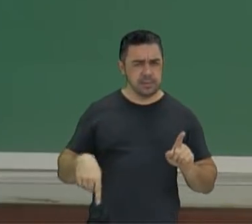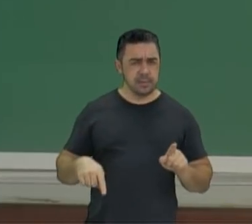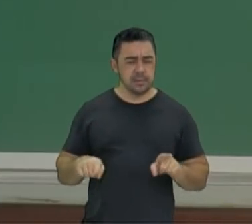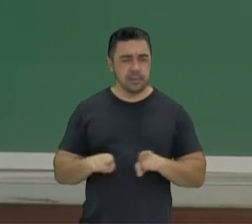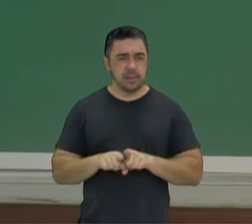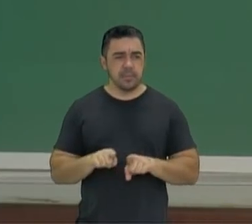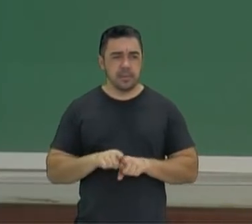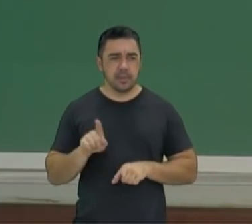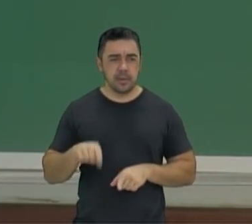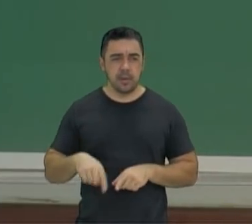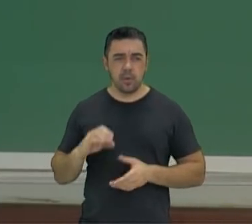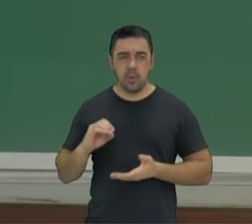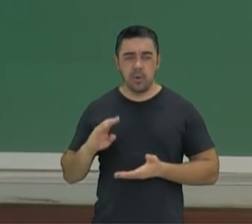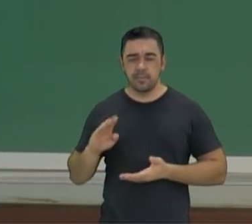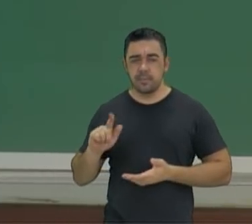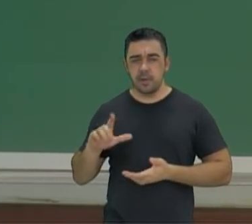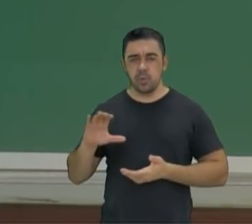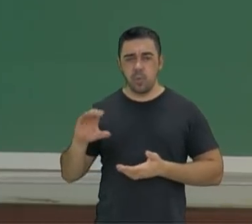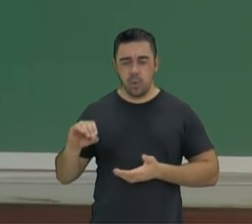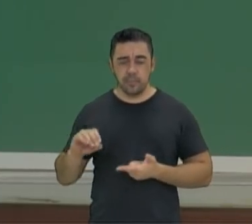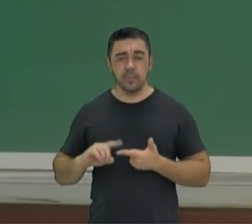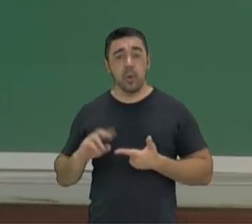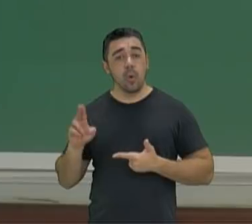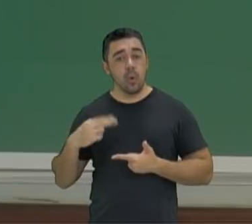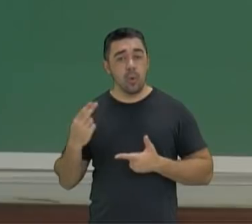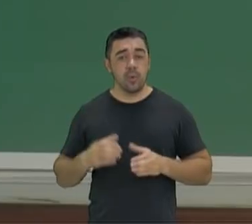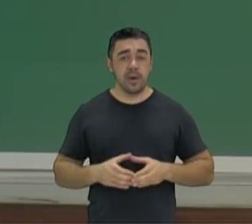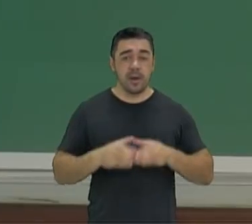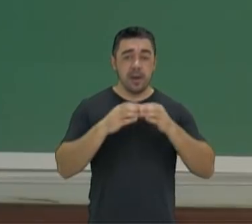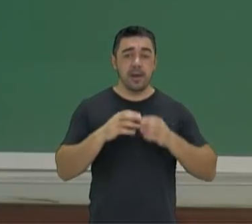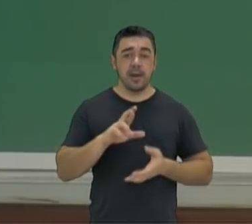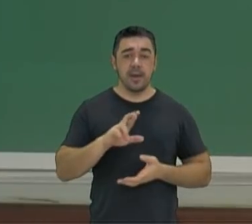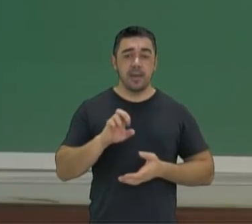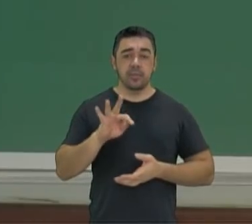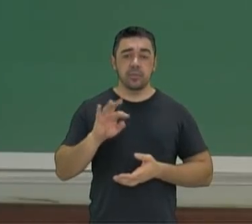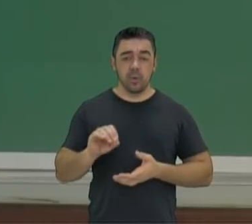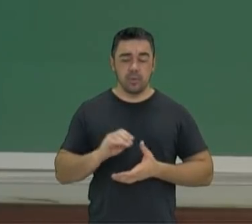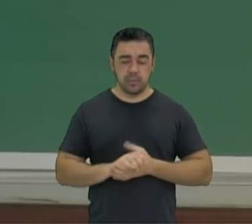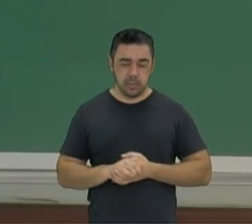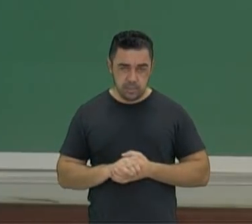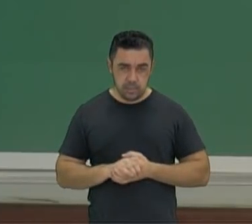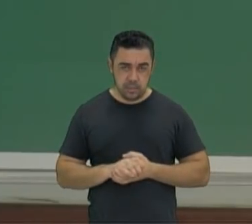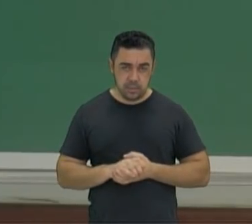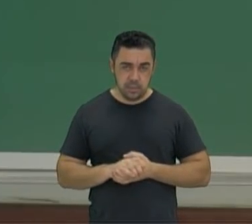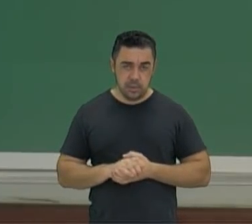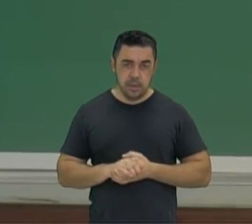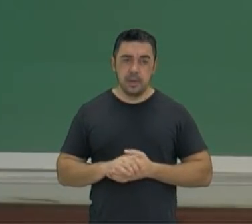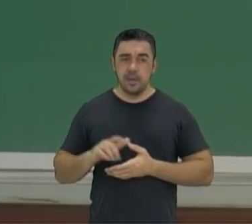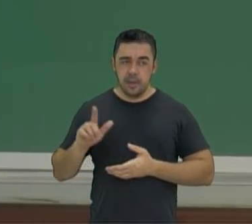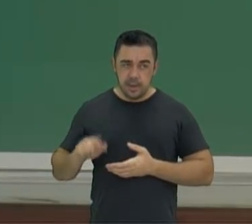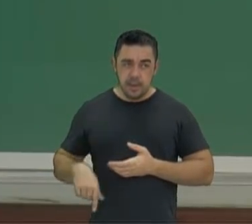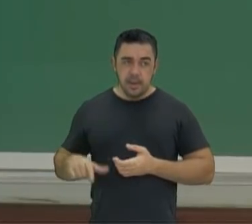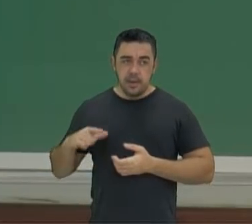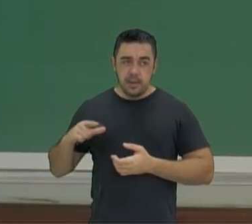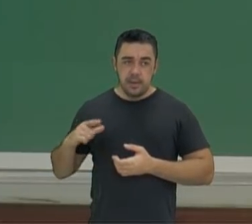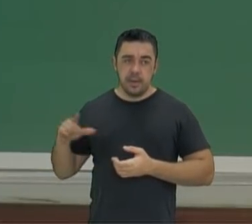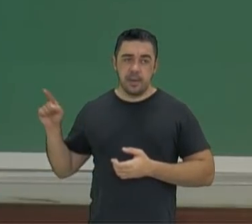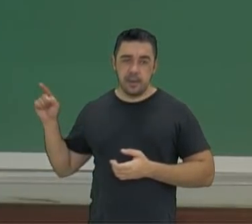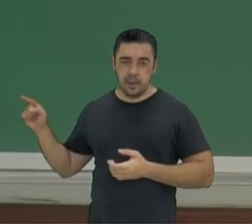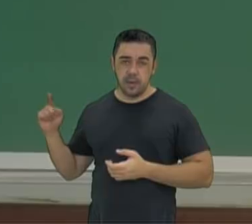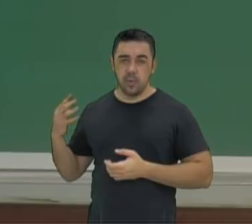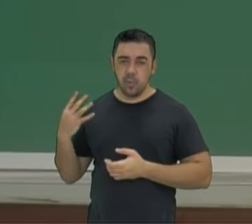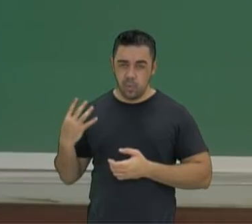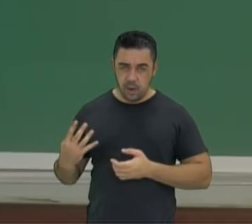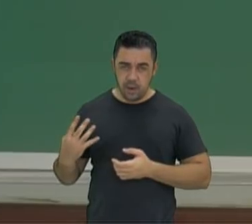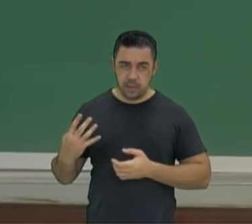Ele pode ser oblíquo ou pode ser reto. Ah, então quer dizer que prisma quadrangular vai ser